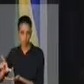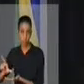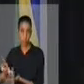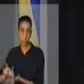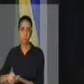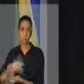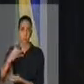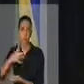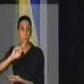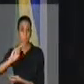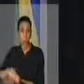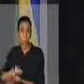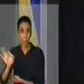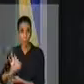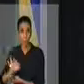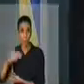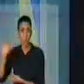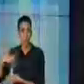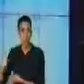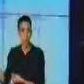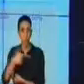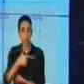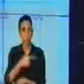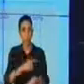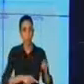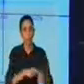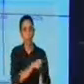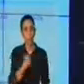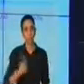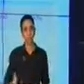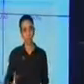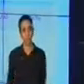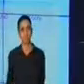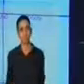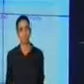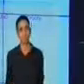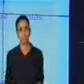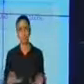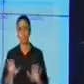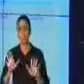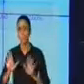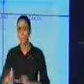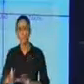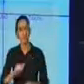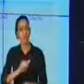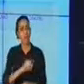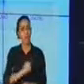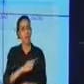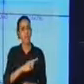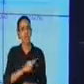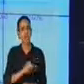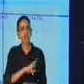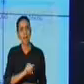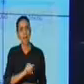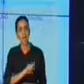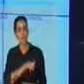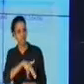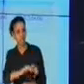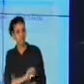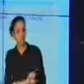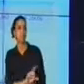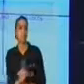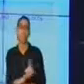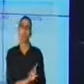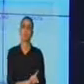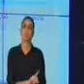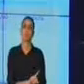4.000% mais caro. Que é esse o caminho que se pretende seguir, parar de fazer asparaginase e vender para a gente PEG